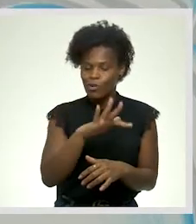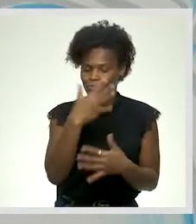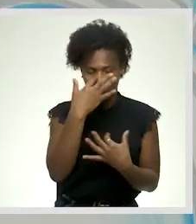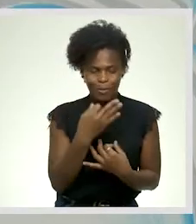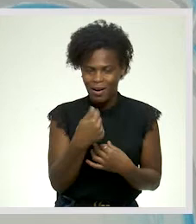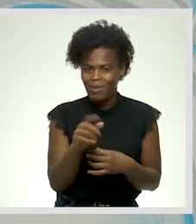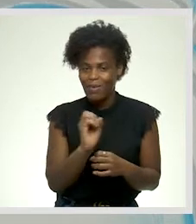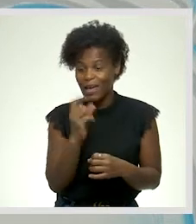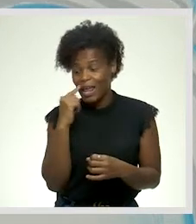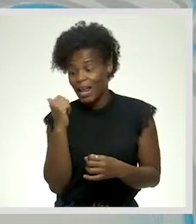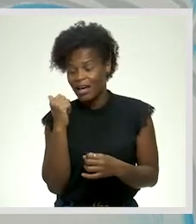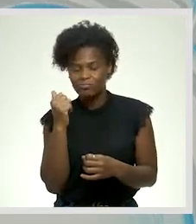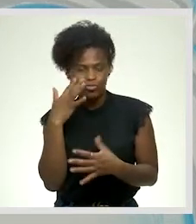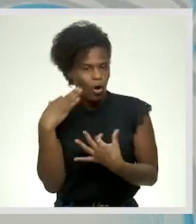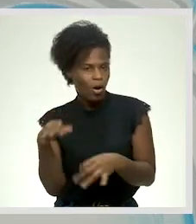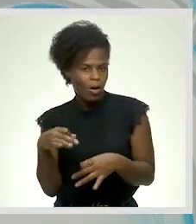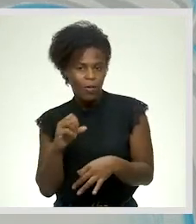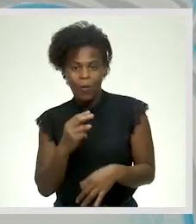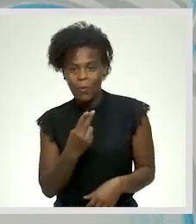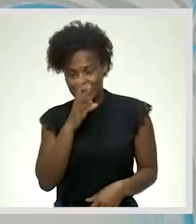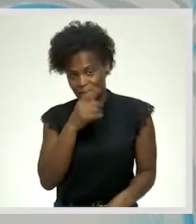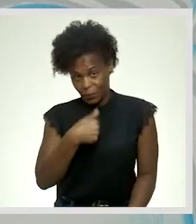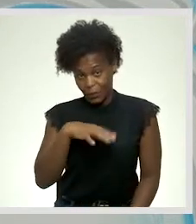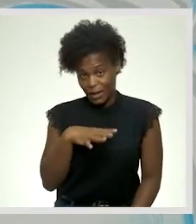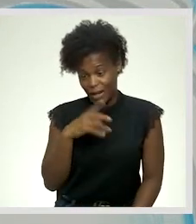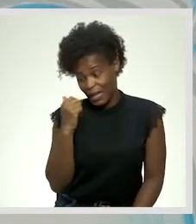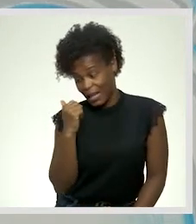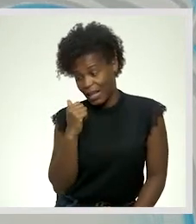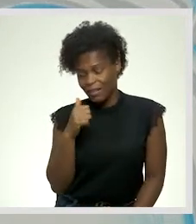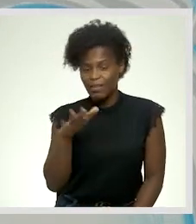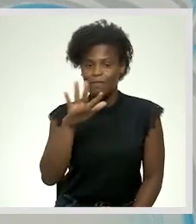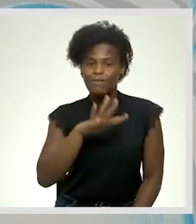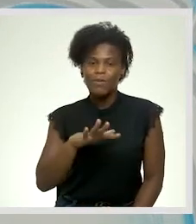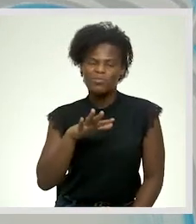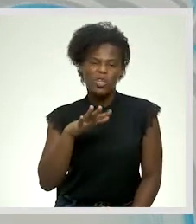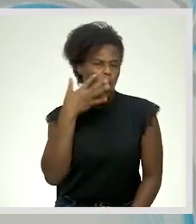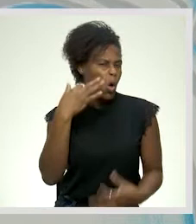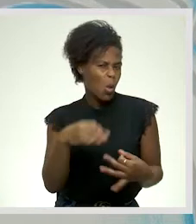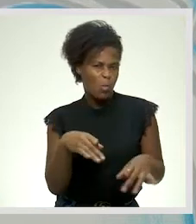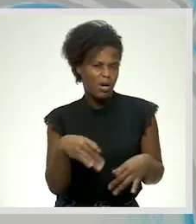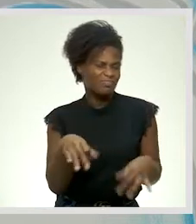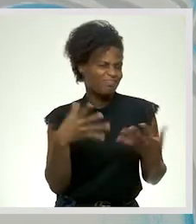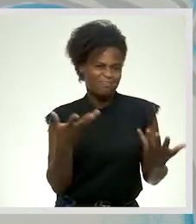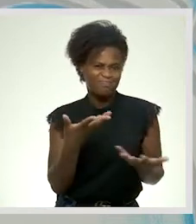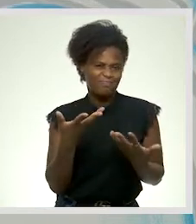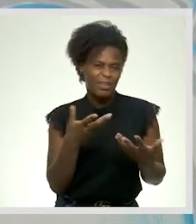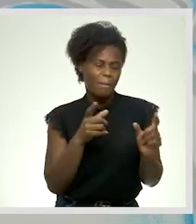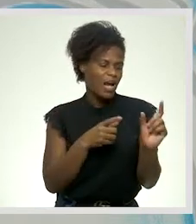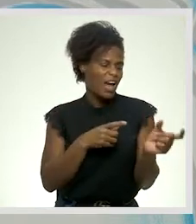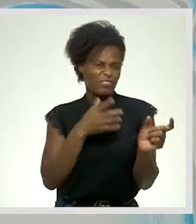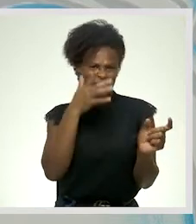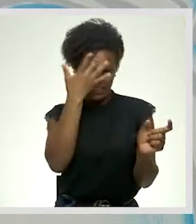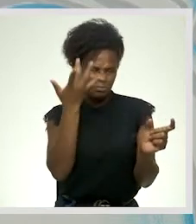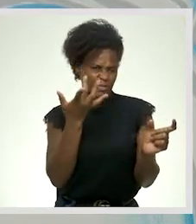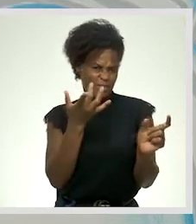é bastante informal, ou se quisermos, ele utiliza um tom coloquial, ou se quisermos, palavras que